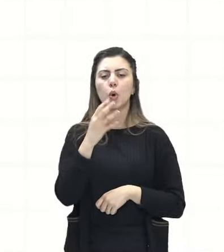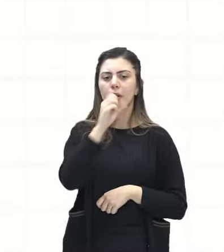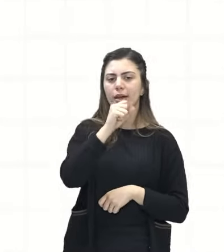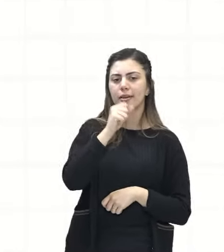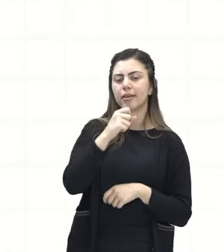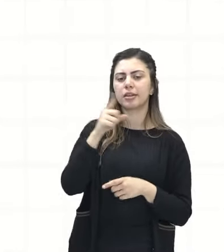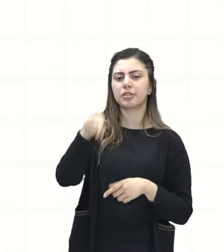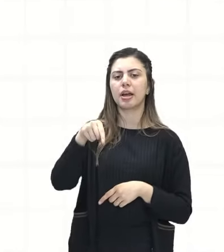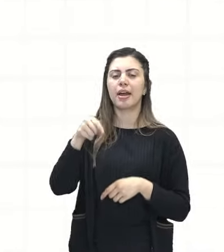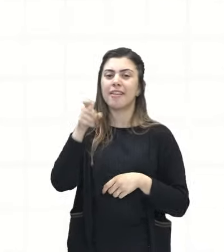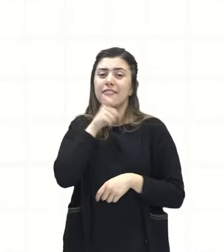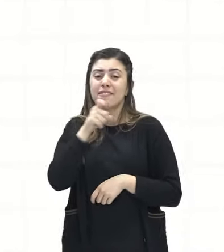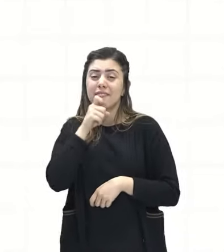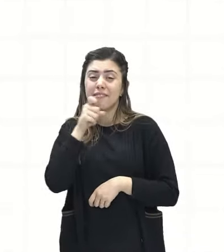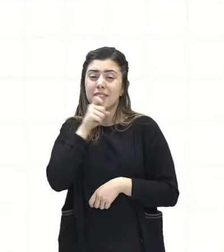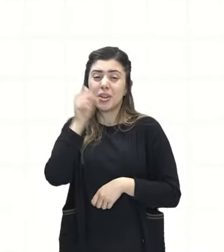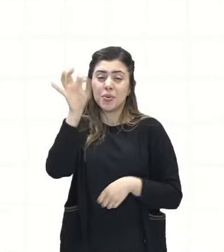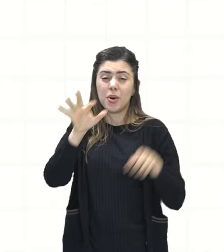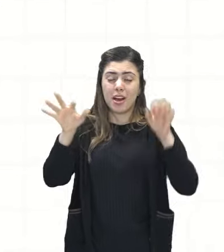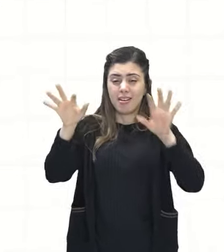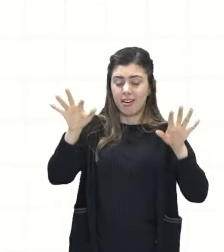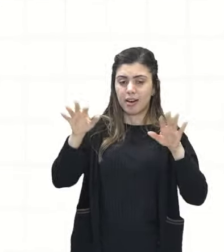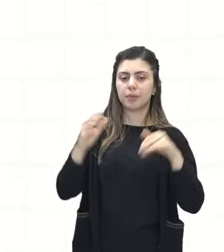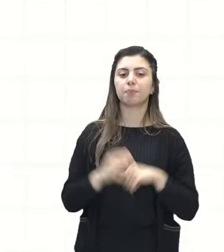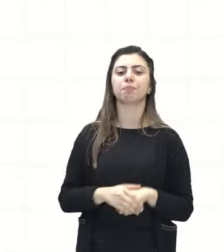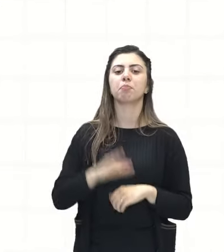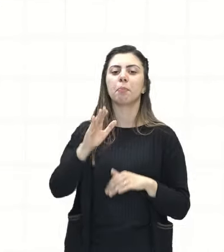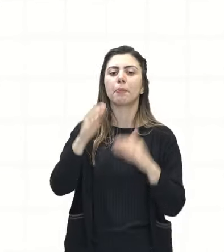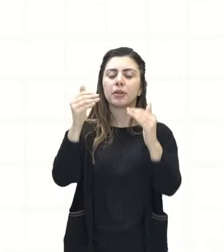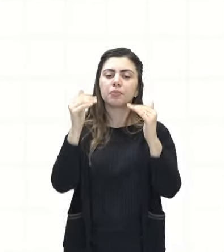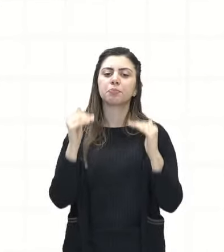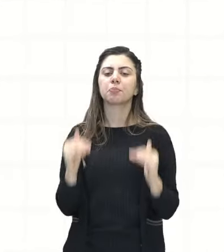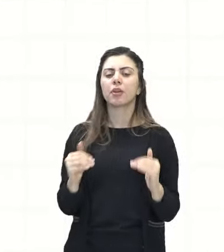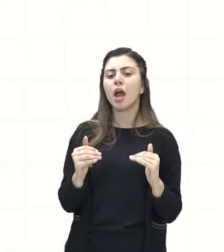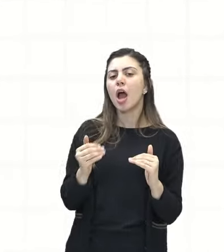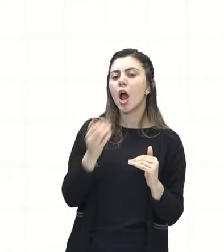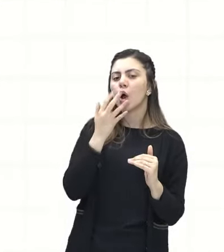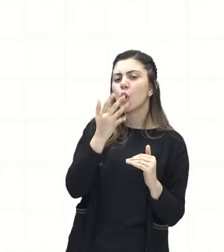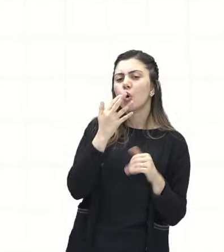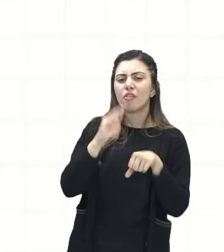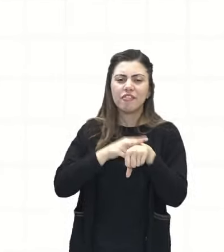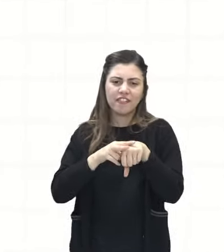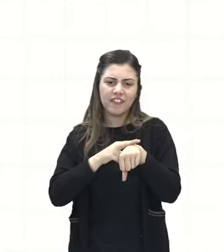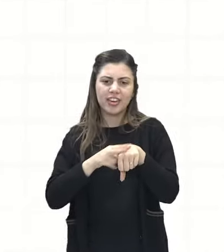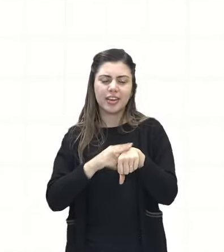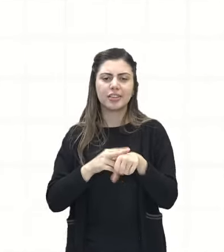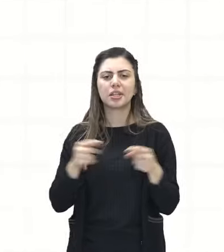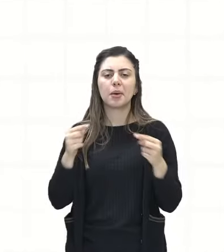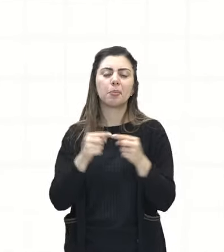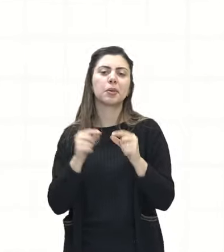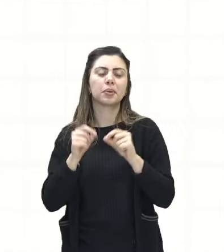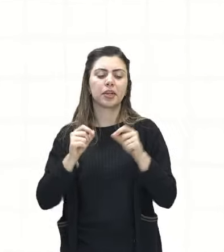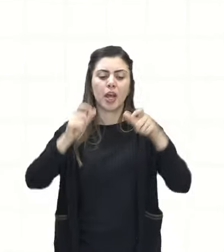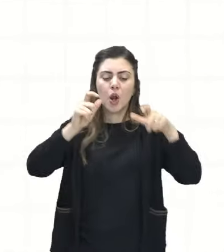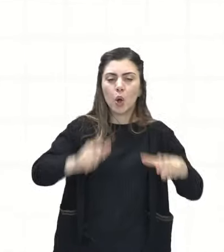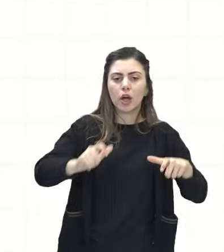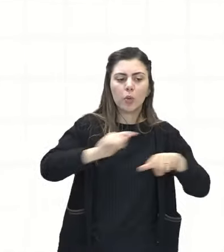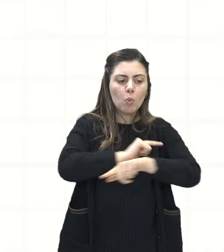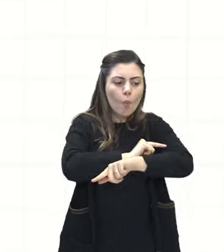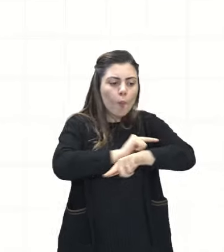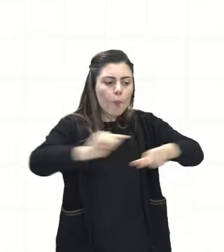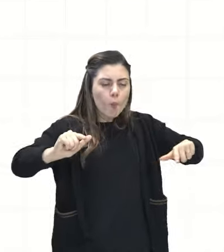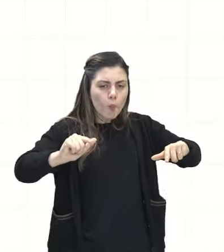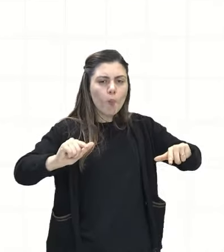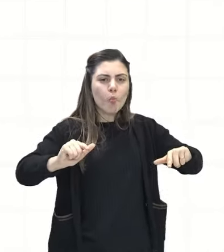frio em verde nesse tom de verde aqui para mim tá aparecendo verde não sei para vocês tá são as regiões de deserto Olha então nessas áreas